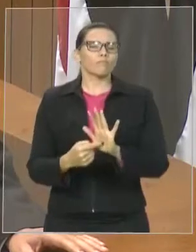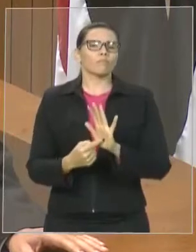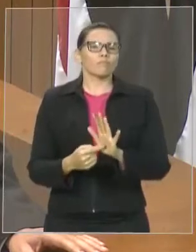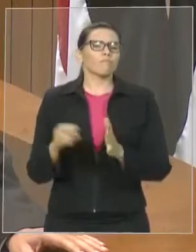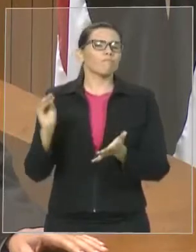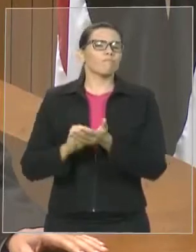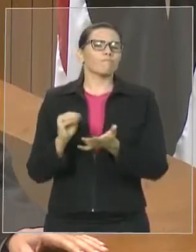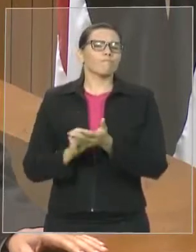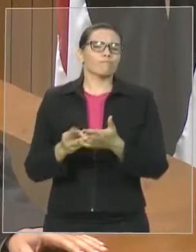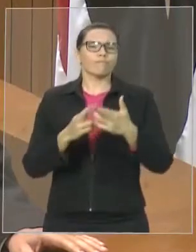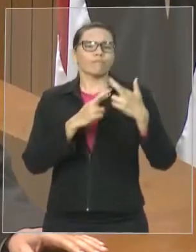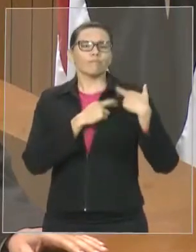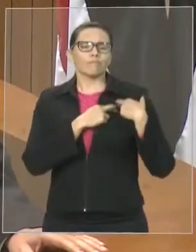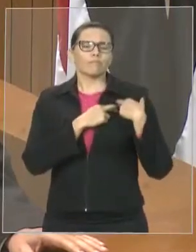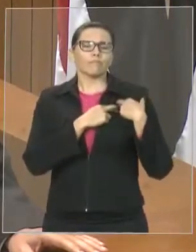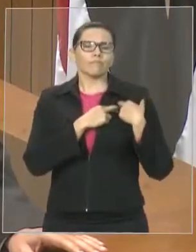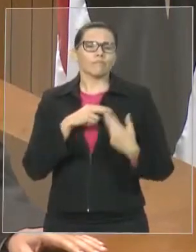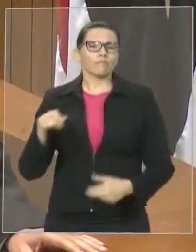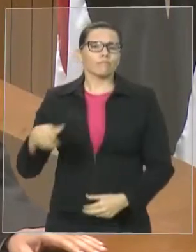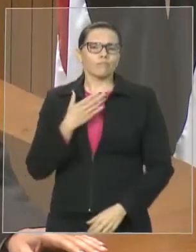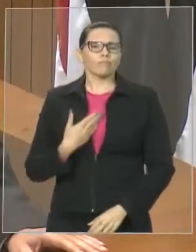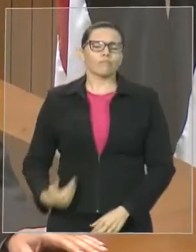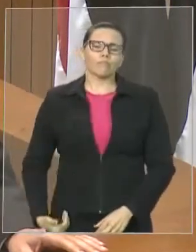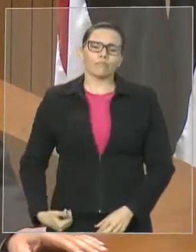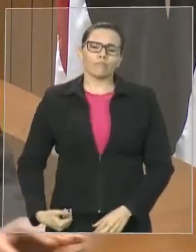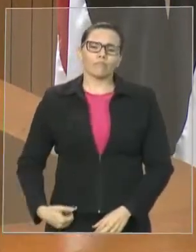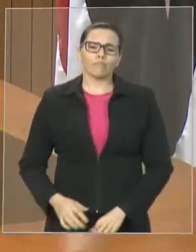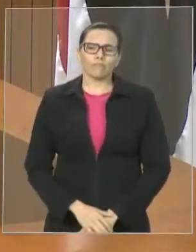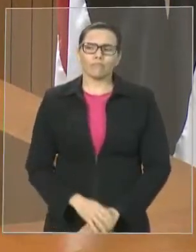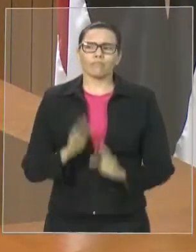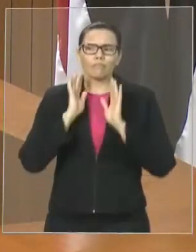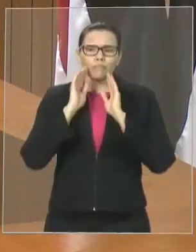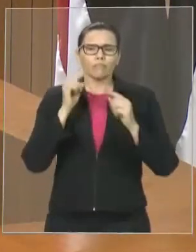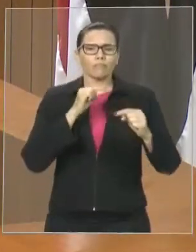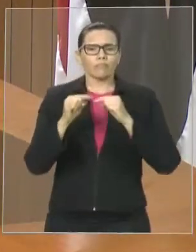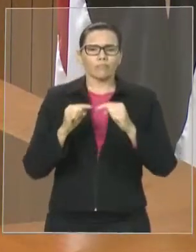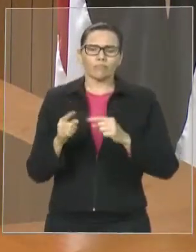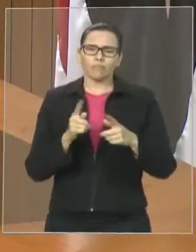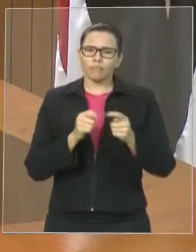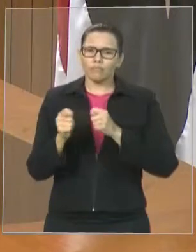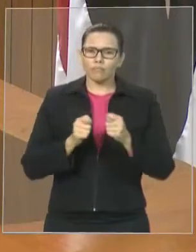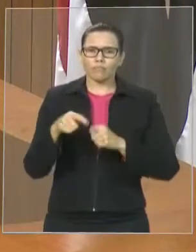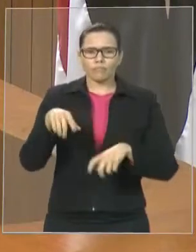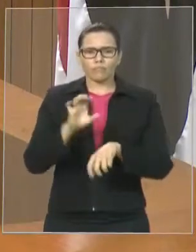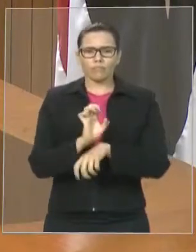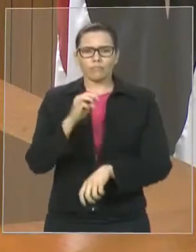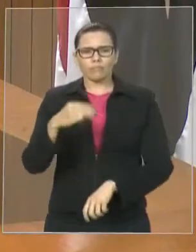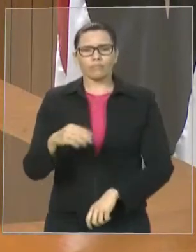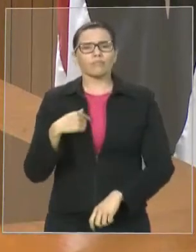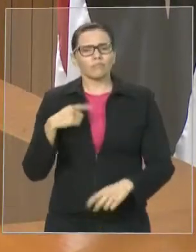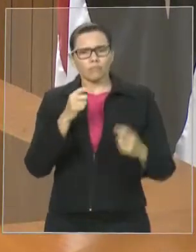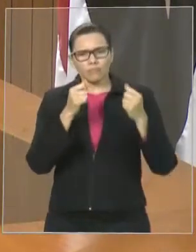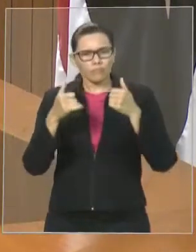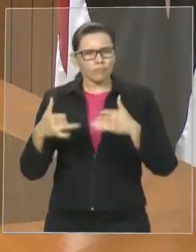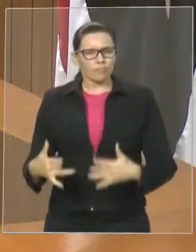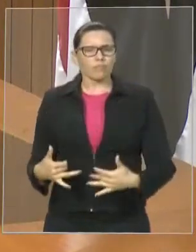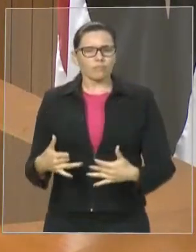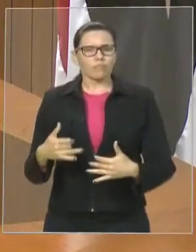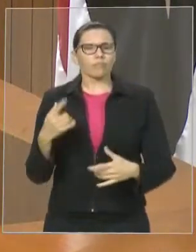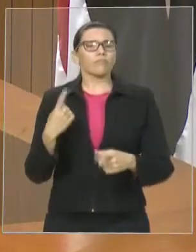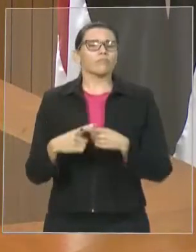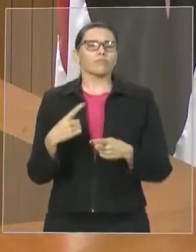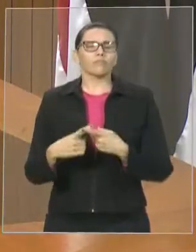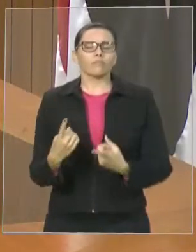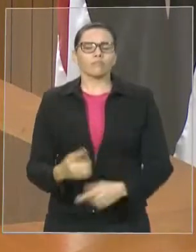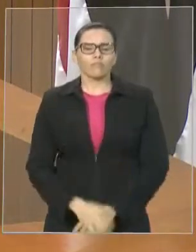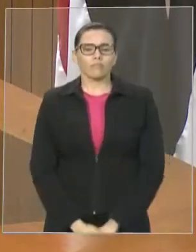do governo estadual em relação à política econômica do Estado do Maranhão. E eu explico para vocês.